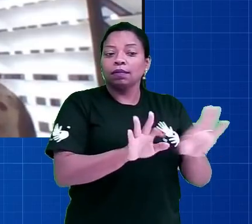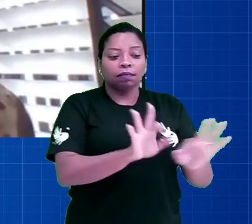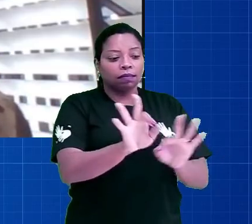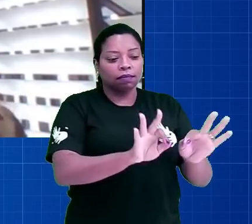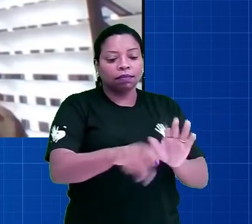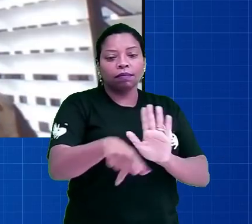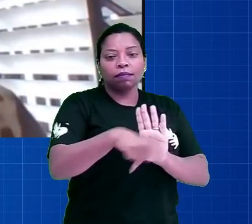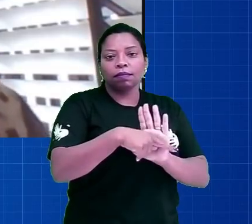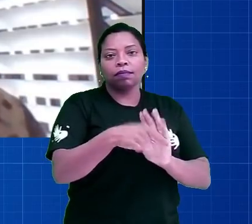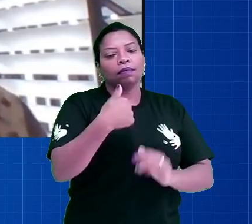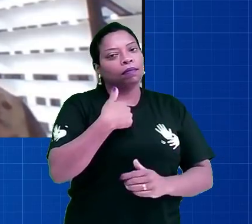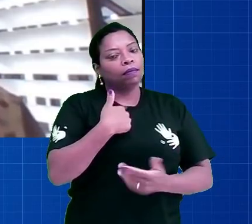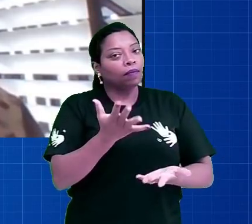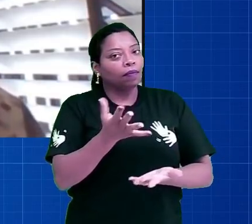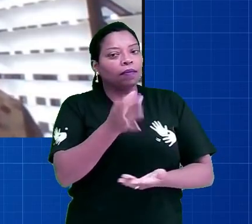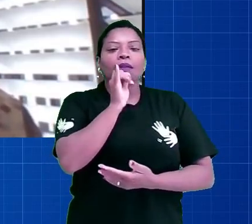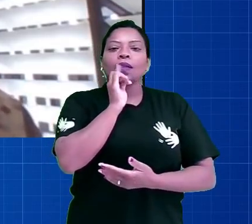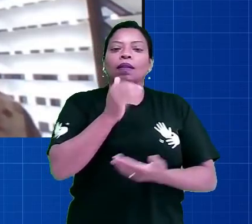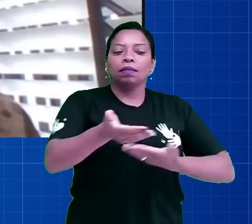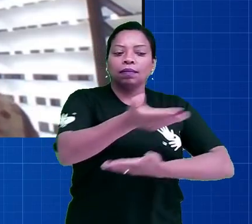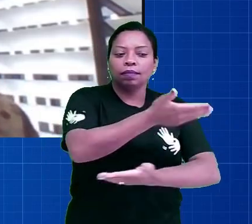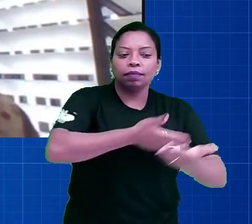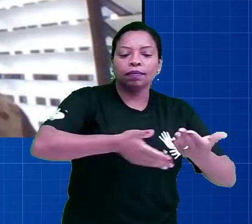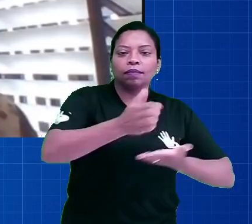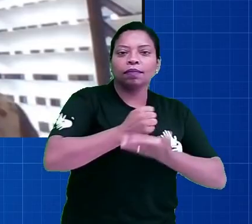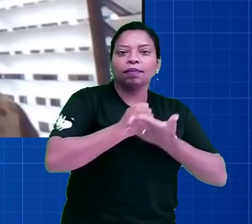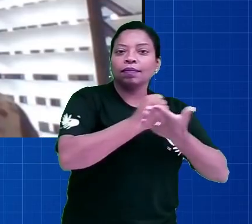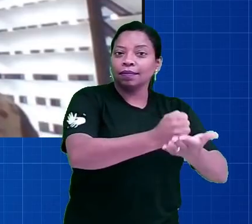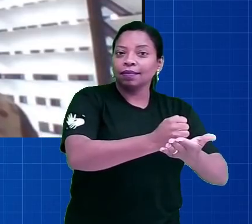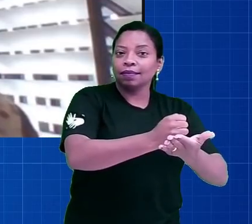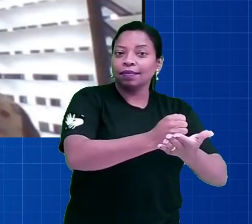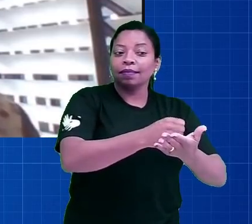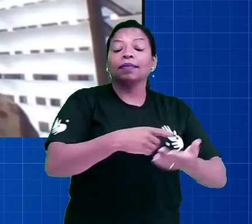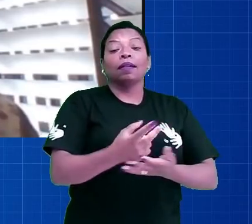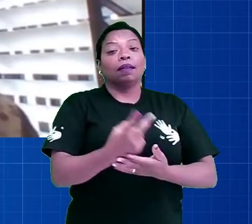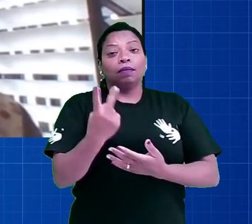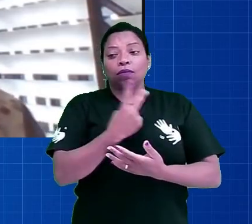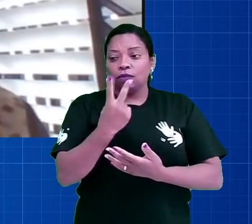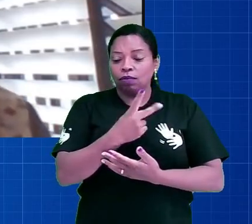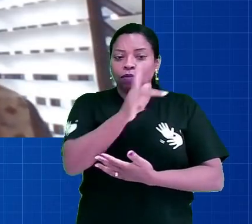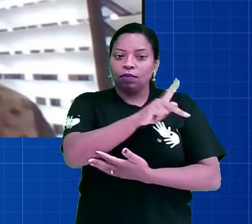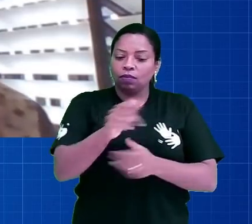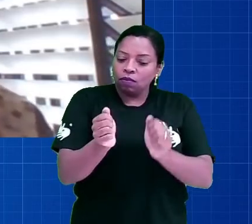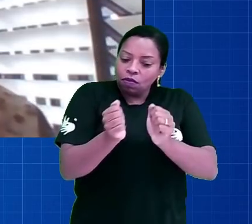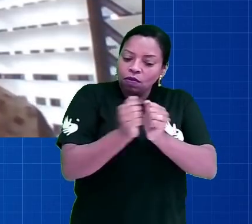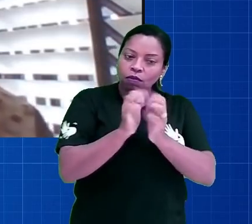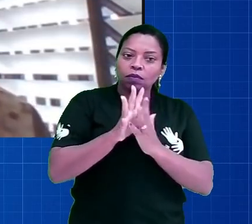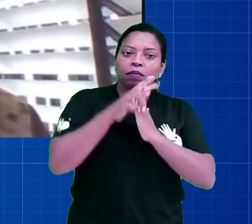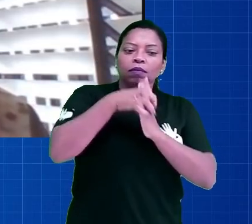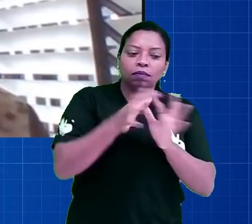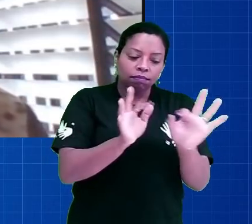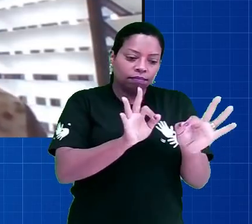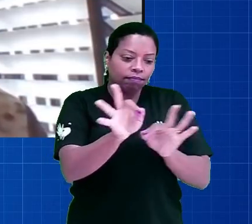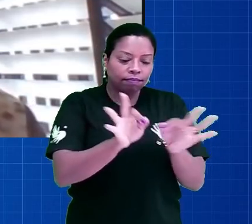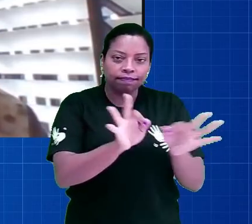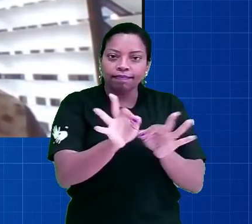estágio também importante. E, por fim, já o estágio colaborativo é quando os professores já, então, fazem o